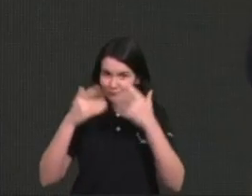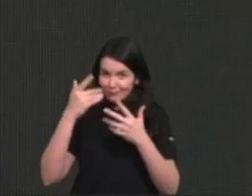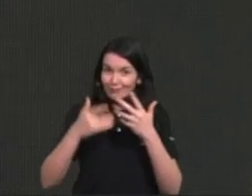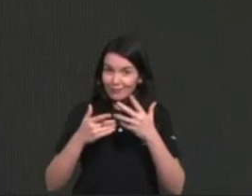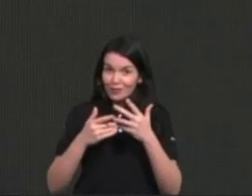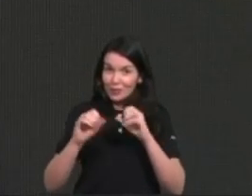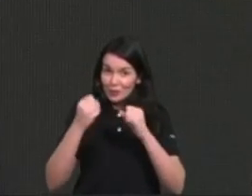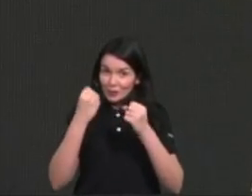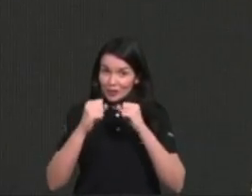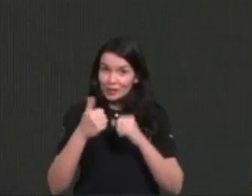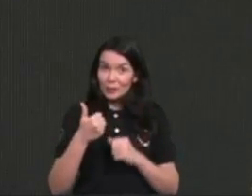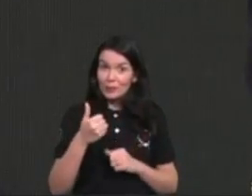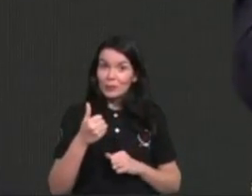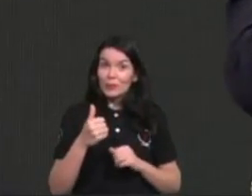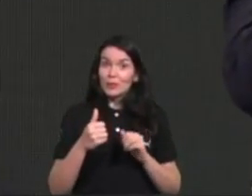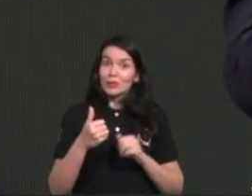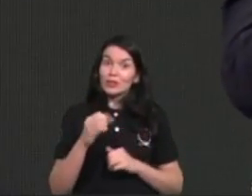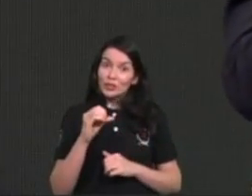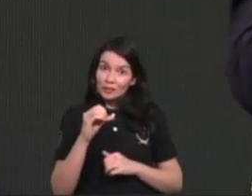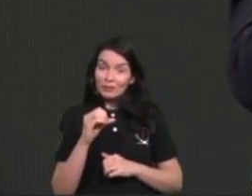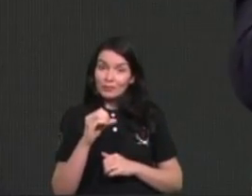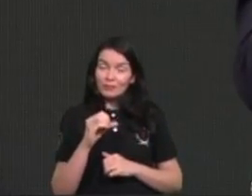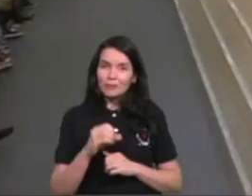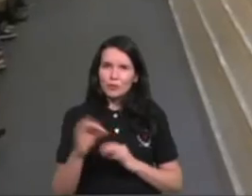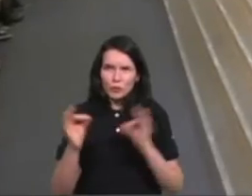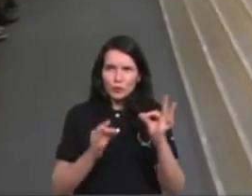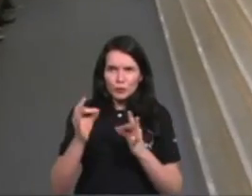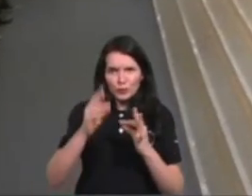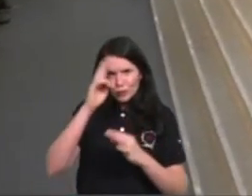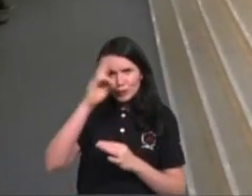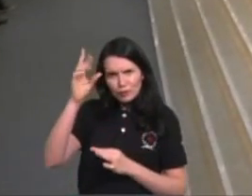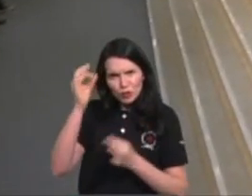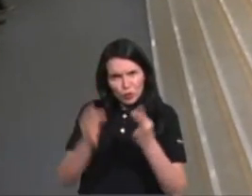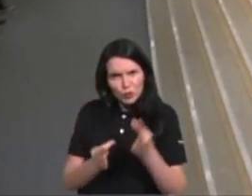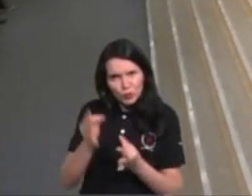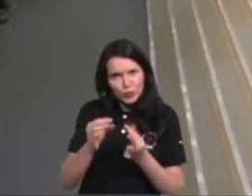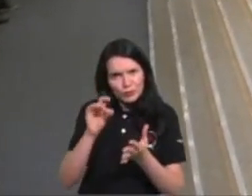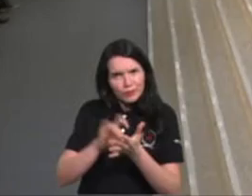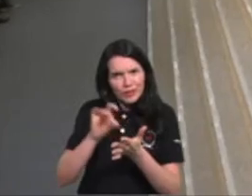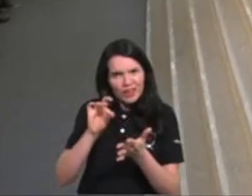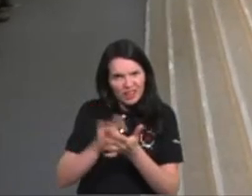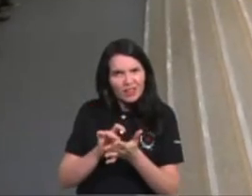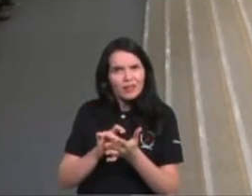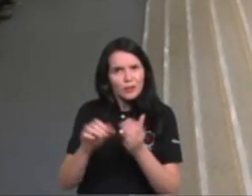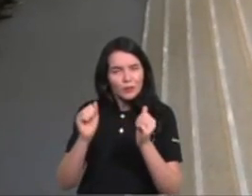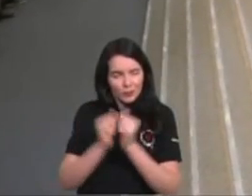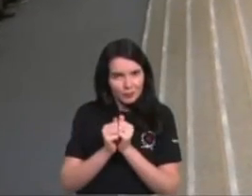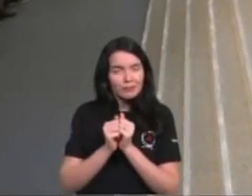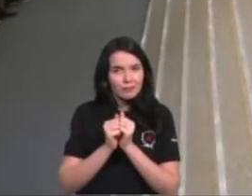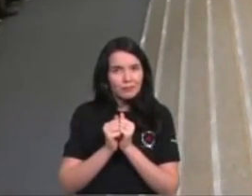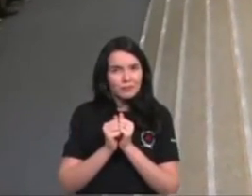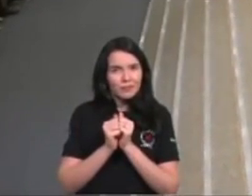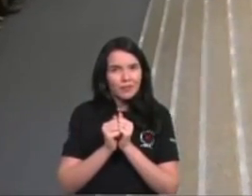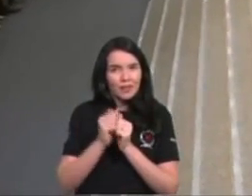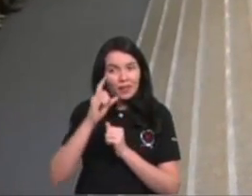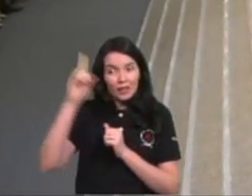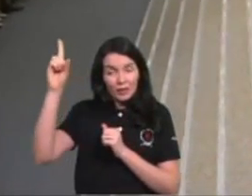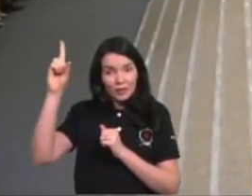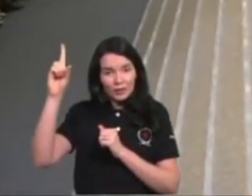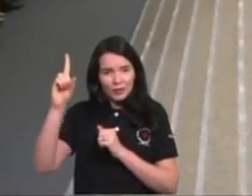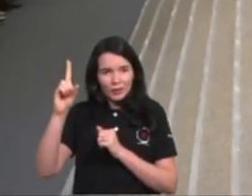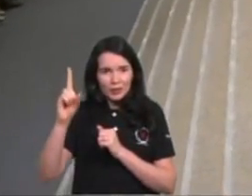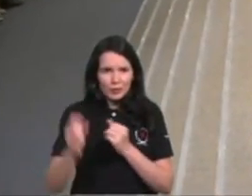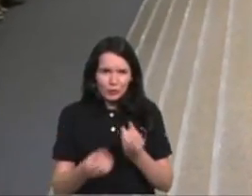e o Salmo 19 9 dias que os juízos do senhor são justos e verdadeiros juntamente eu não vai botar ninguém no